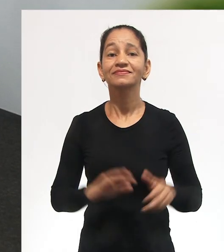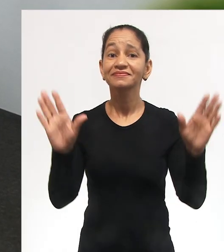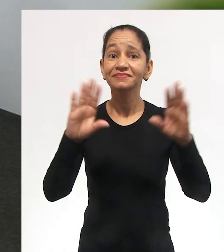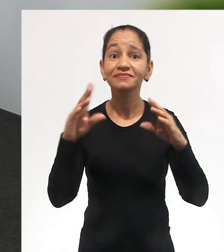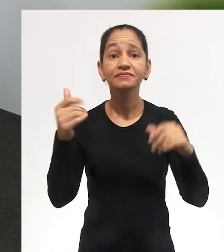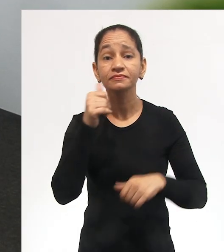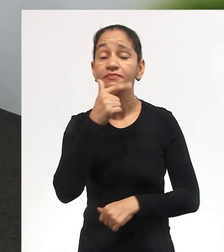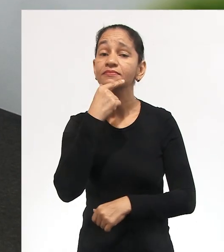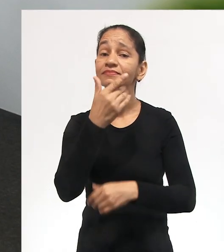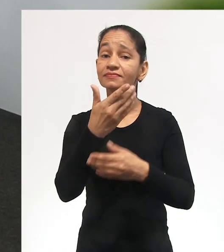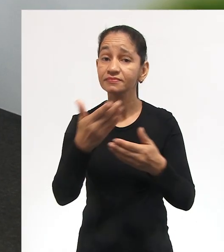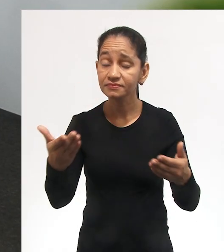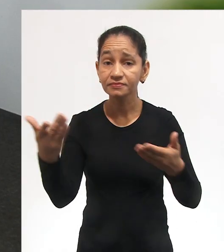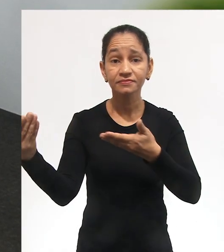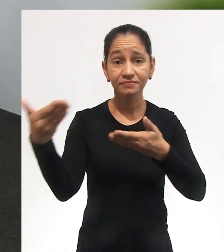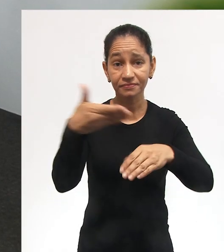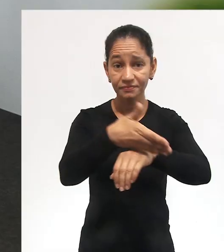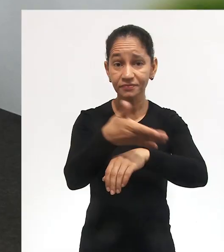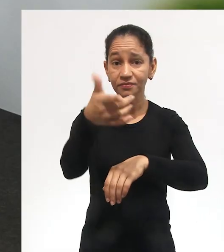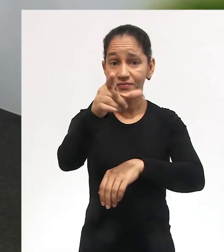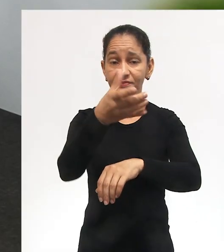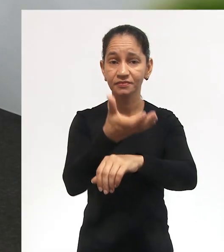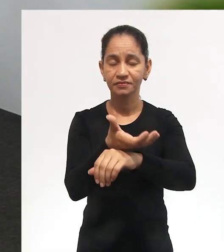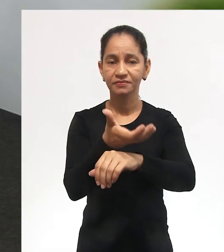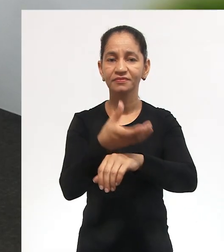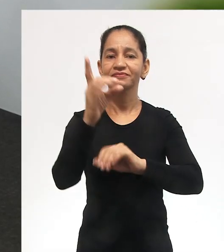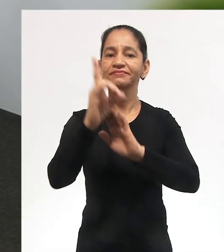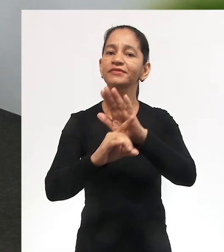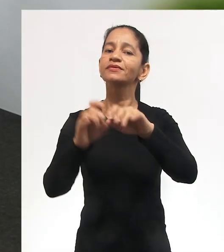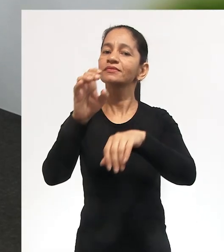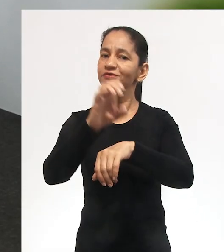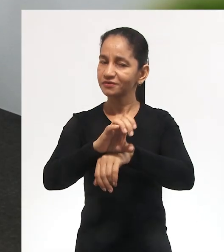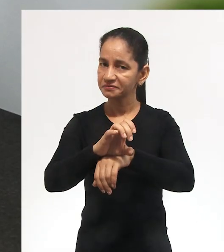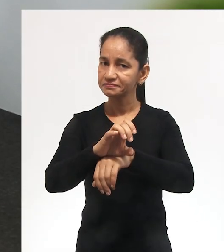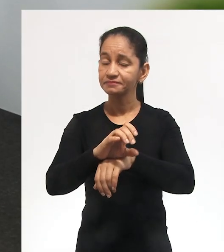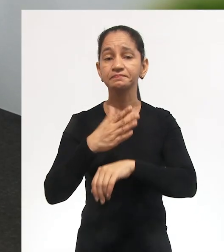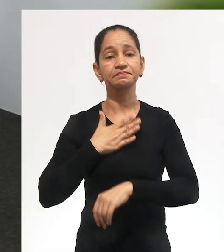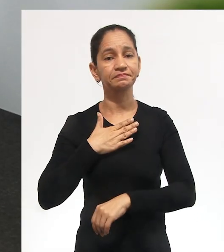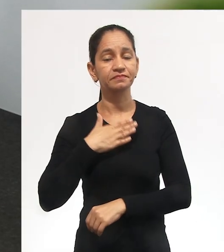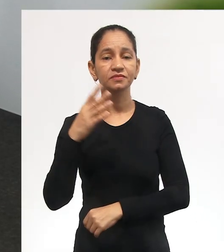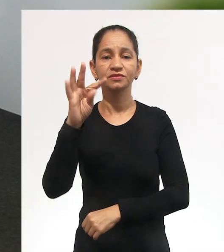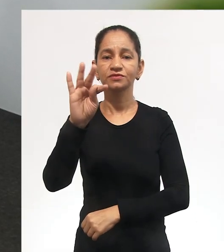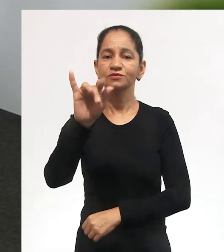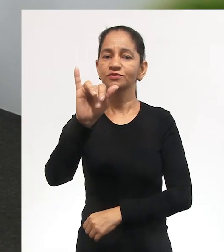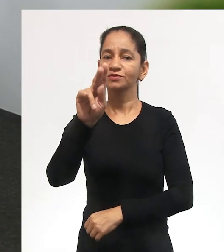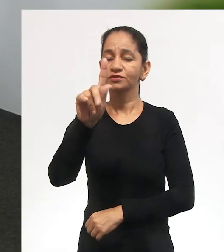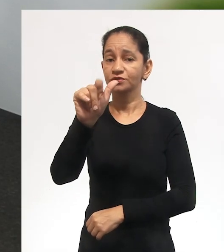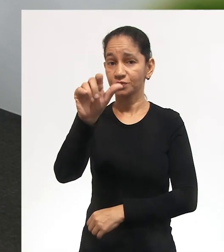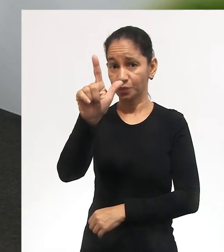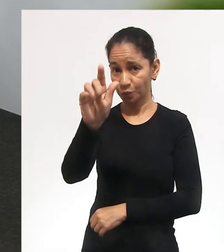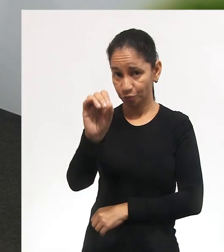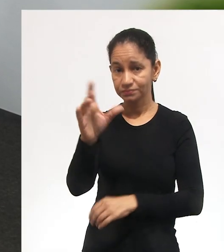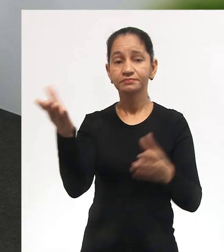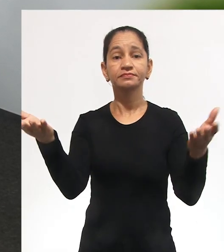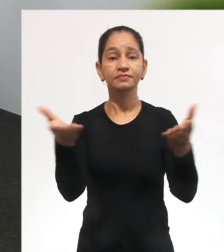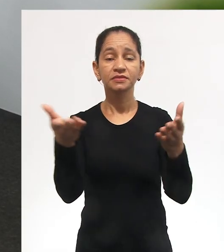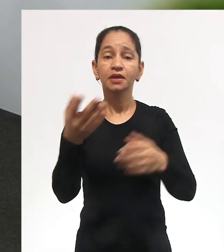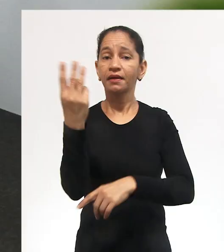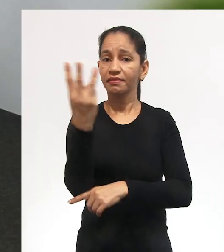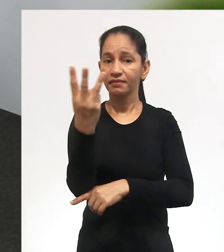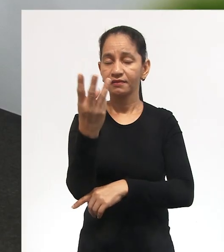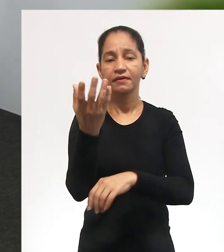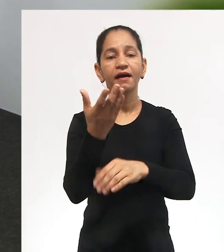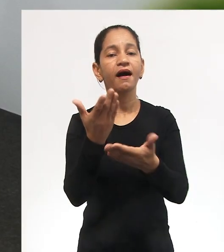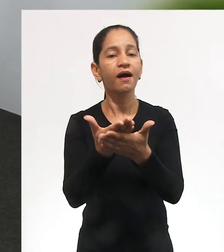Olá, senhoras e senhores, sejam bem-vindos à disciplina de Direito do Estado. Eu sou o professor Tiago Lopes de Aguiar e hoje é a nossa terceira